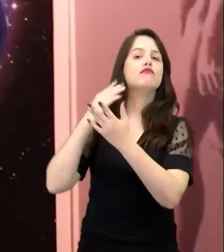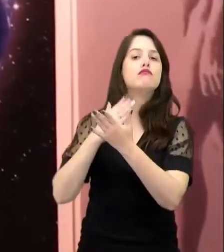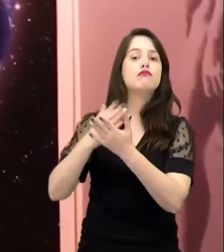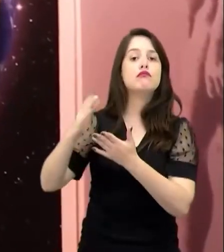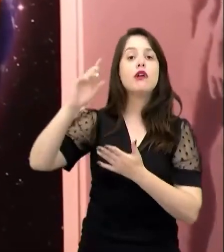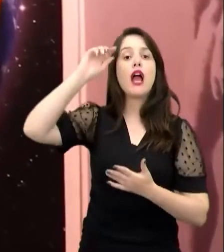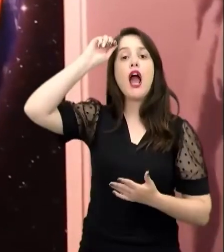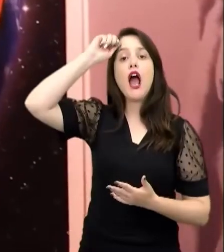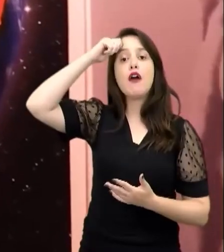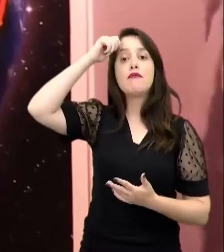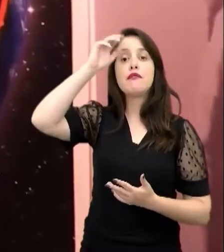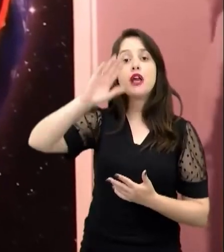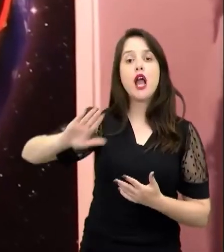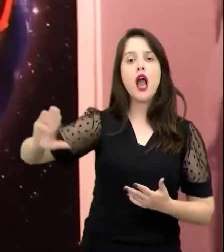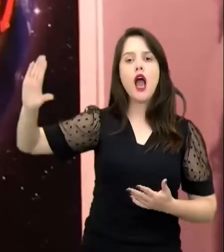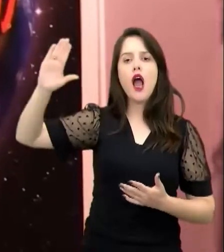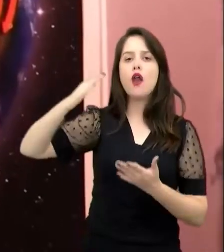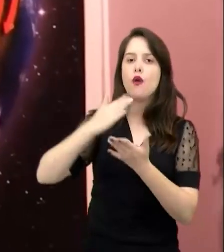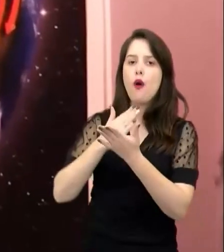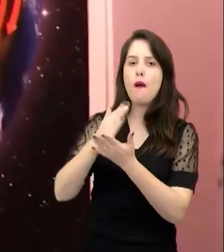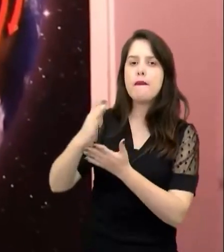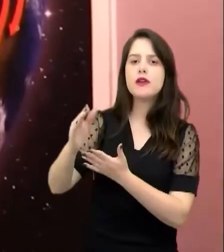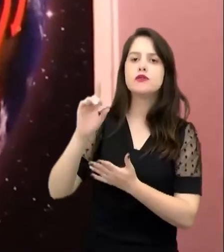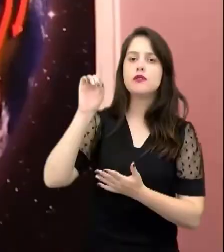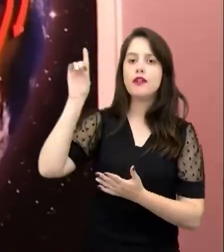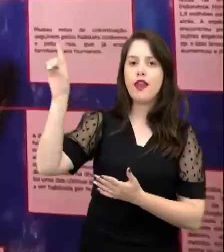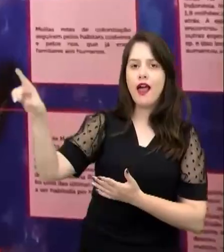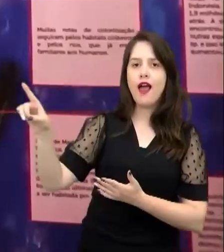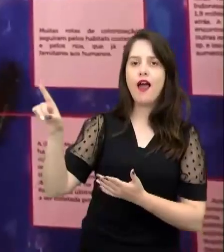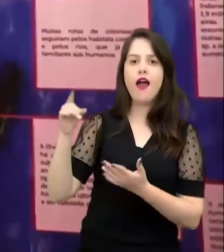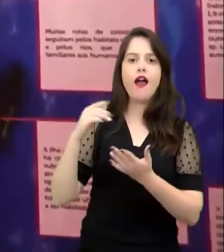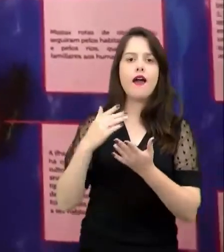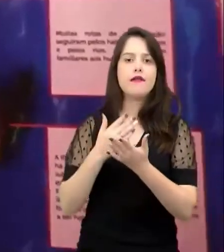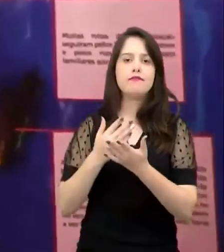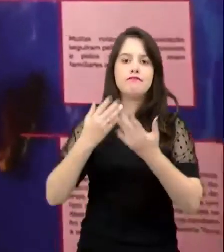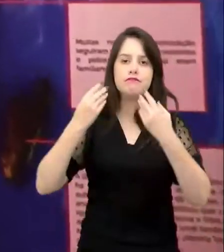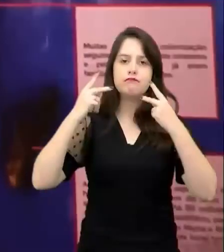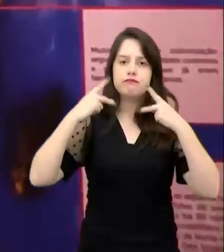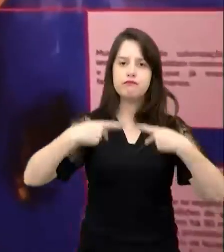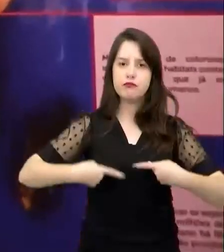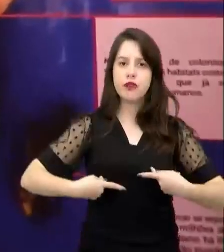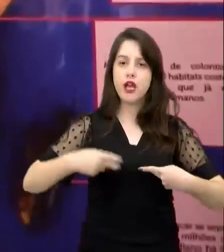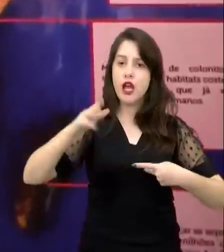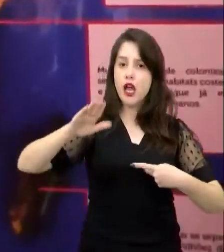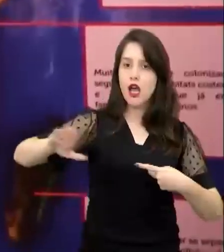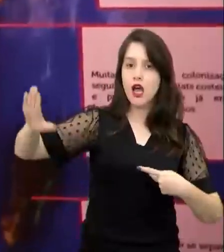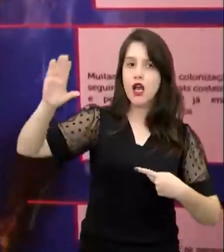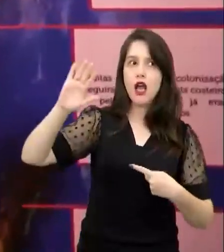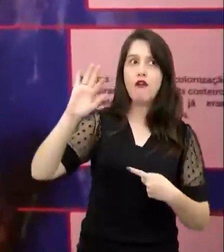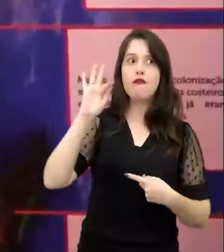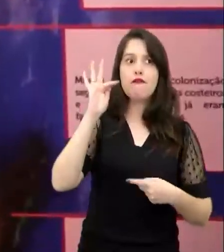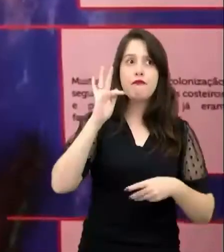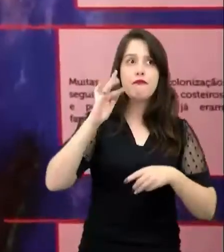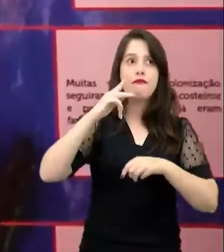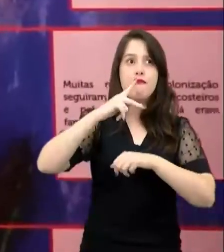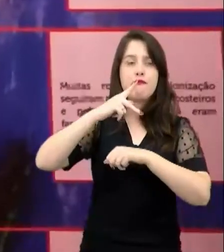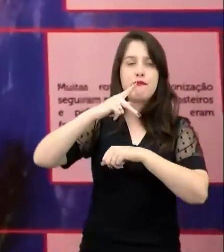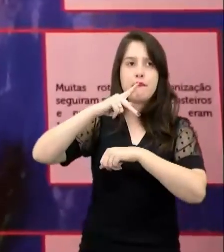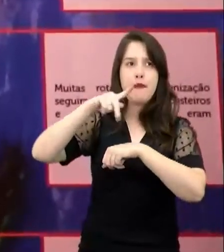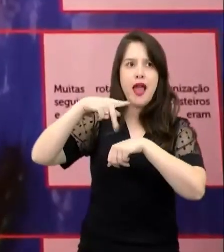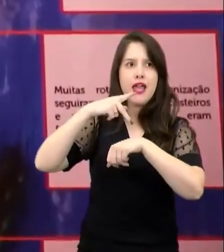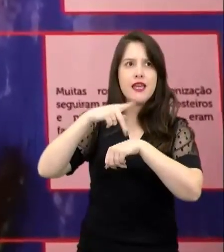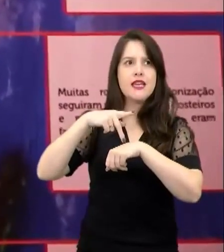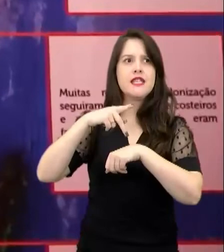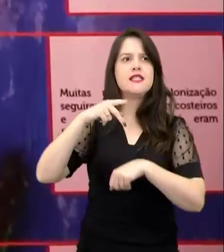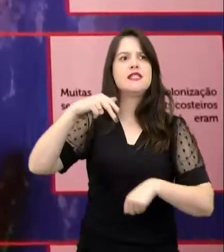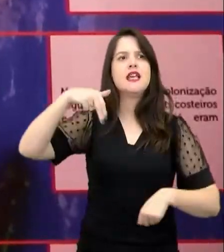que é o berço, né, da linhagem humana. E aqui na região da Tanzânia, algo aconteceu muito interessante,